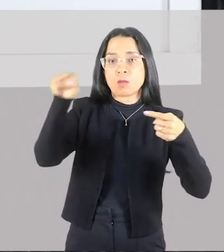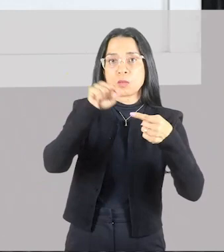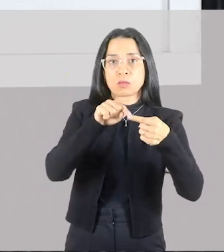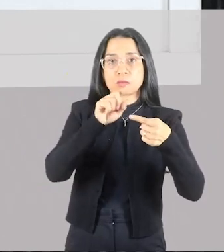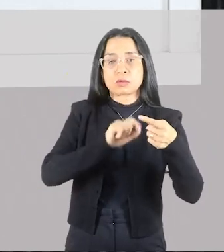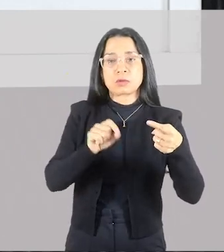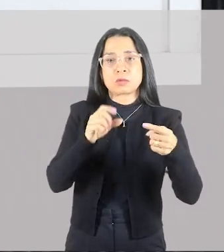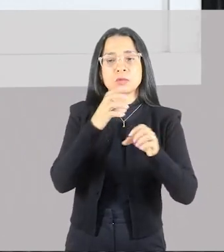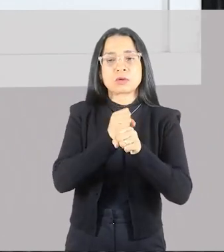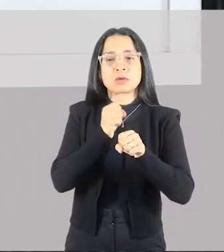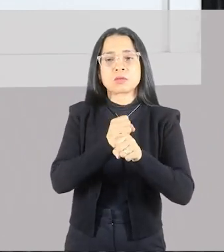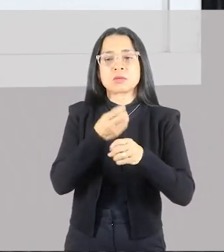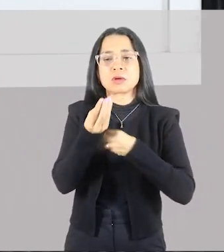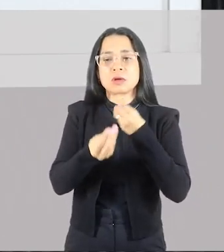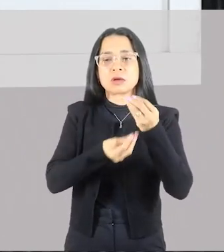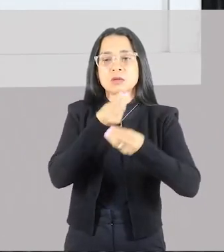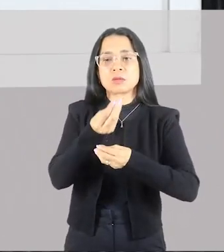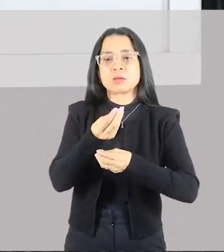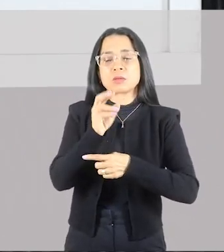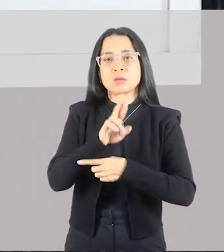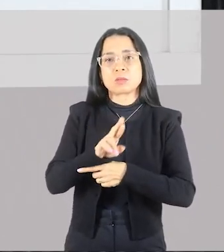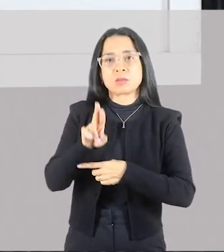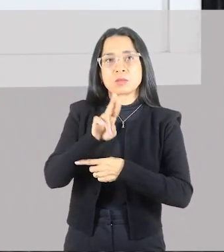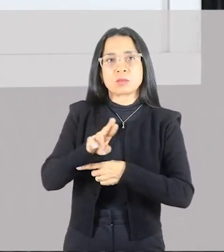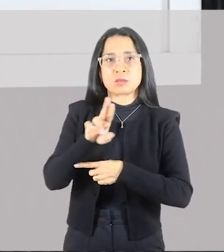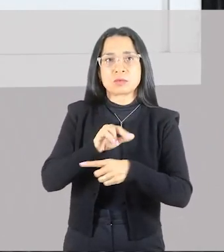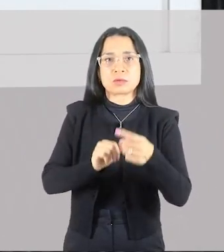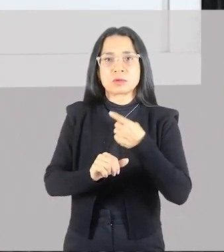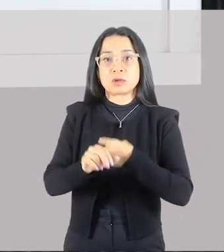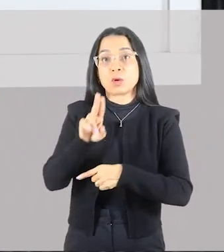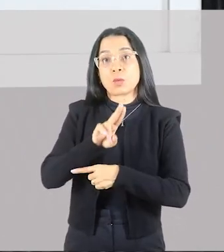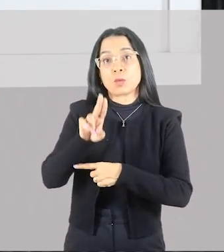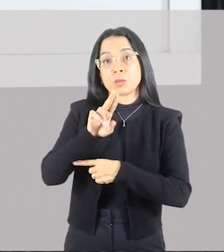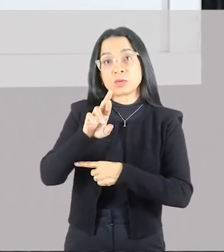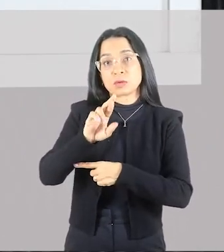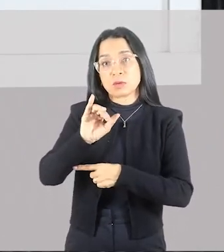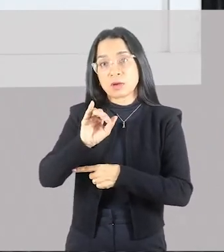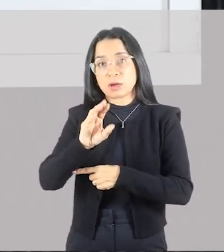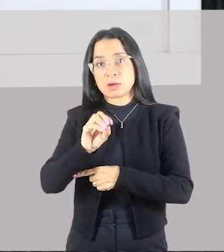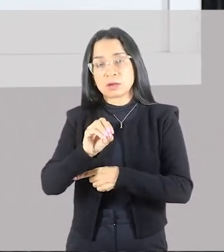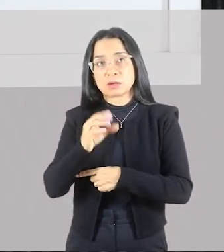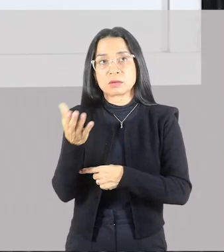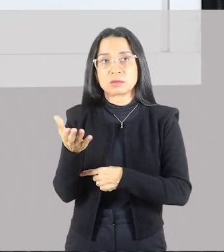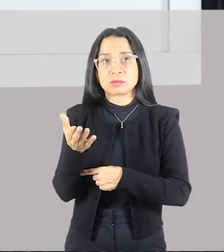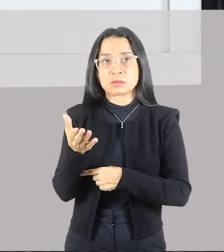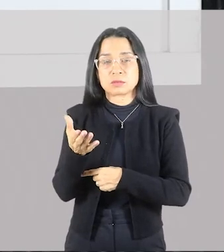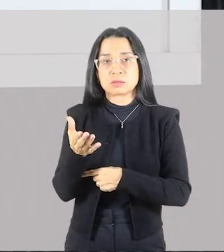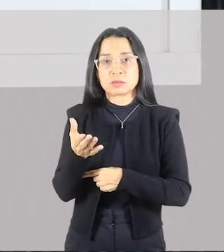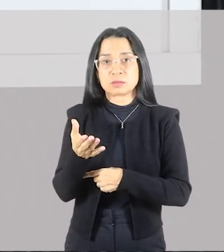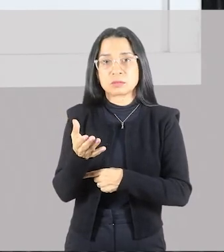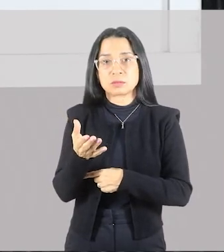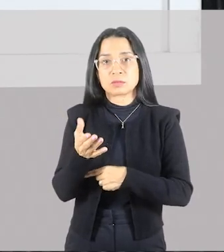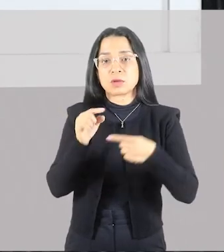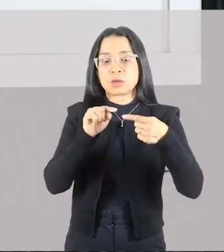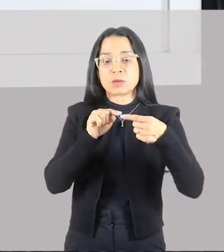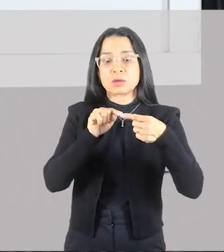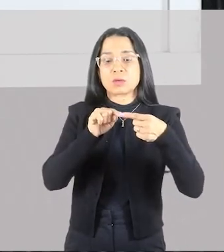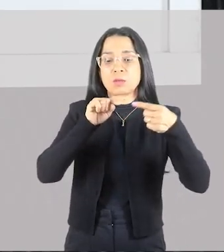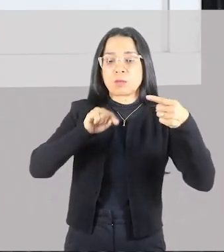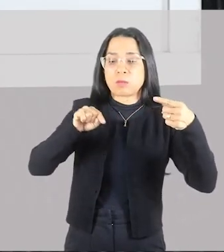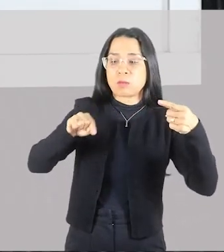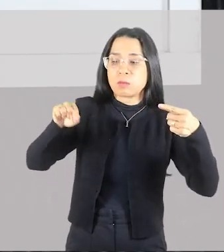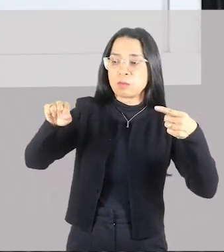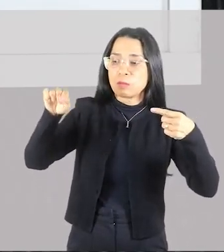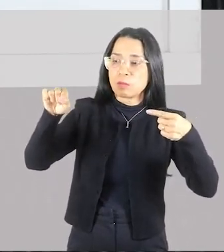círculo, você usa o seu raio, né? O círculo é formado por pontos que estão a uma mesma